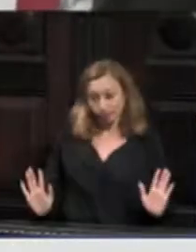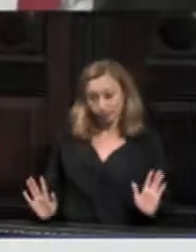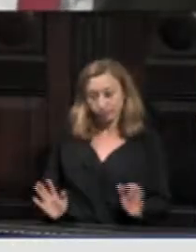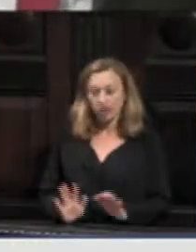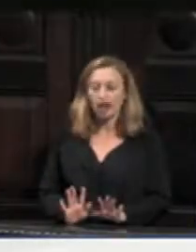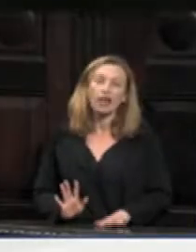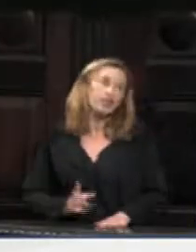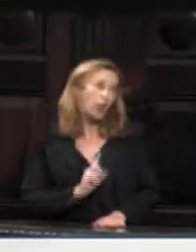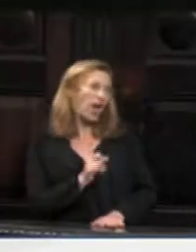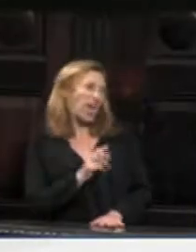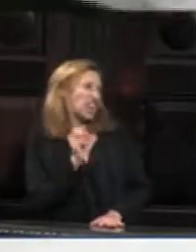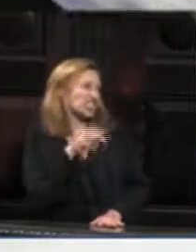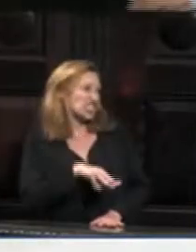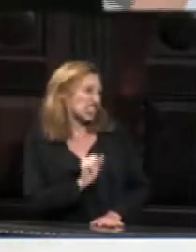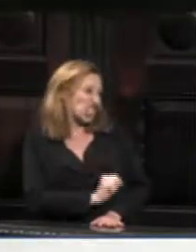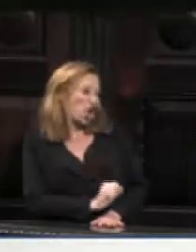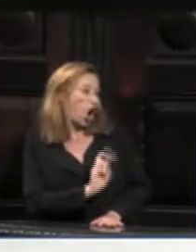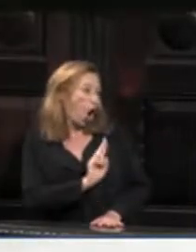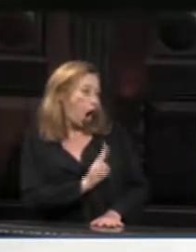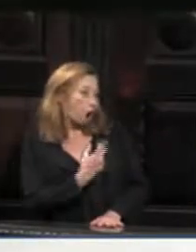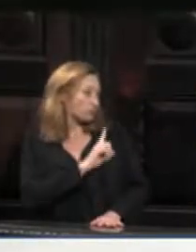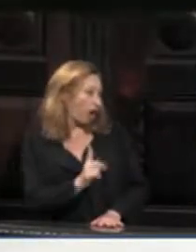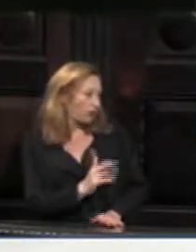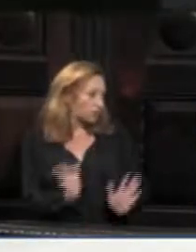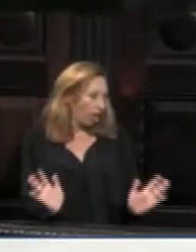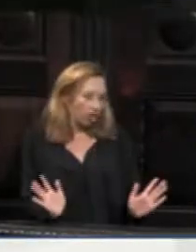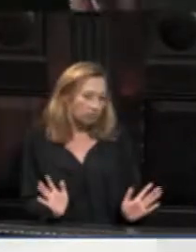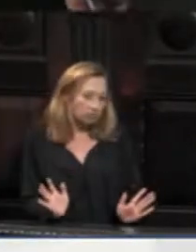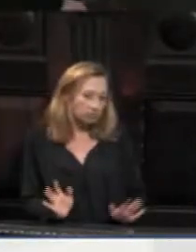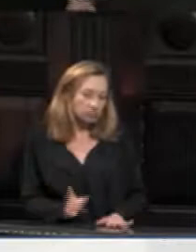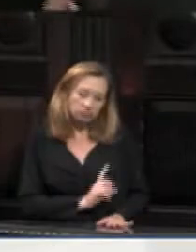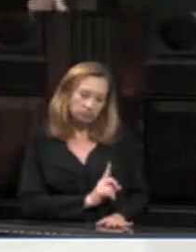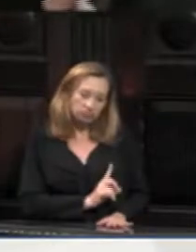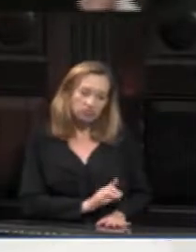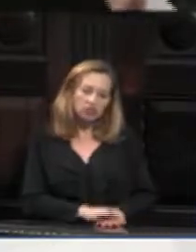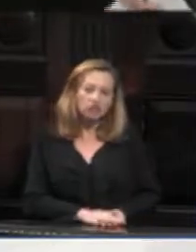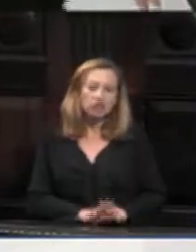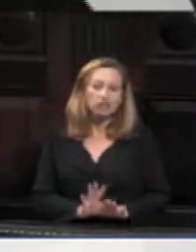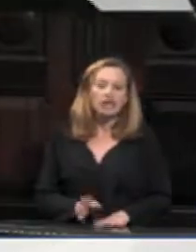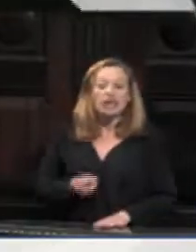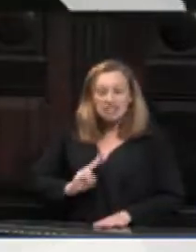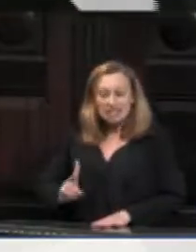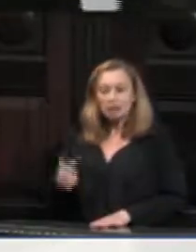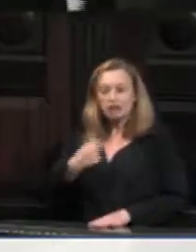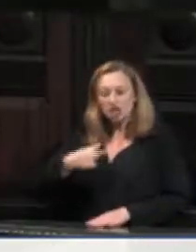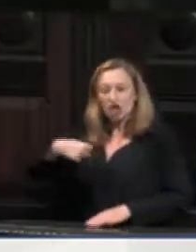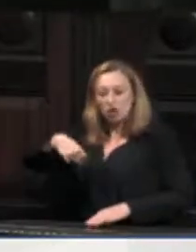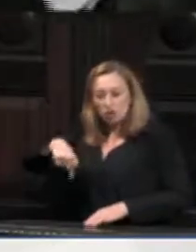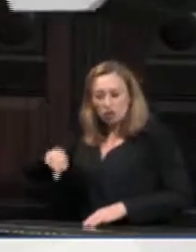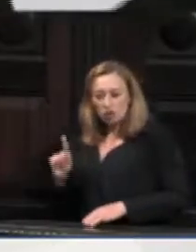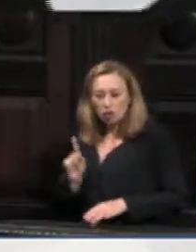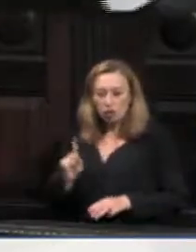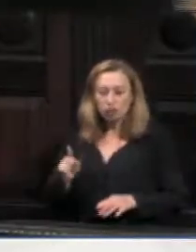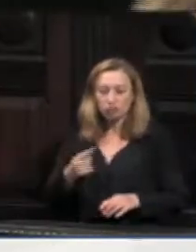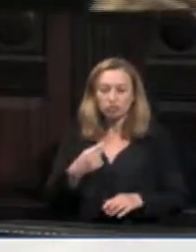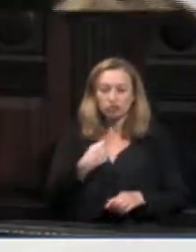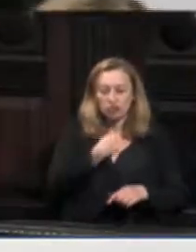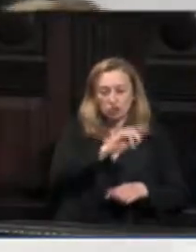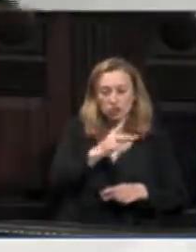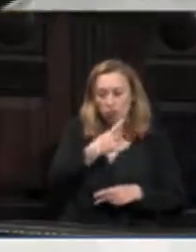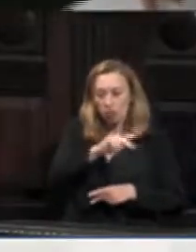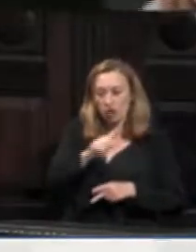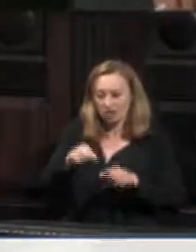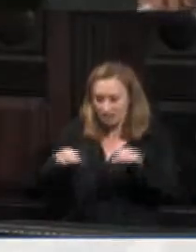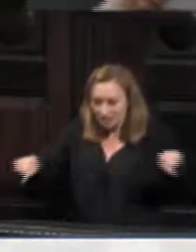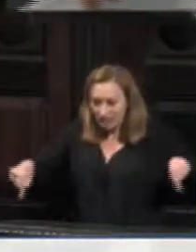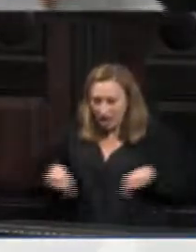é assim, sim ou não. Tem que Não, ter- Vossa Excelência já usou da palavra mais de 30 minutos. Sempre que eu vou ao gabinete de Vossa Excelência, principalmente